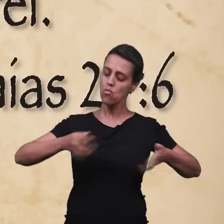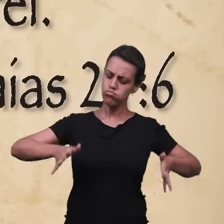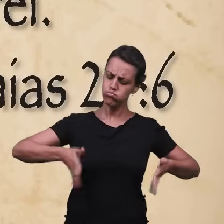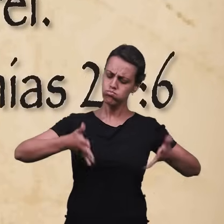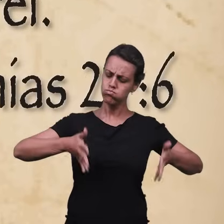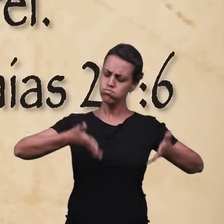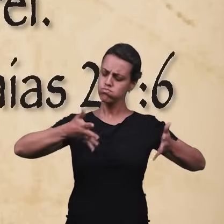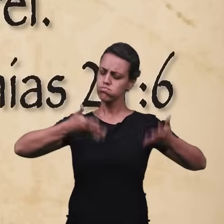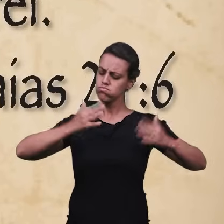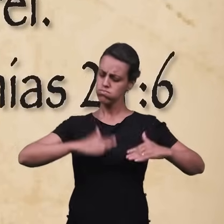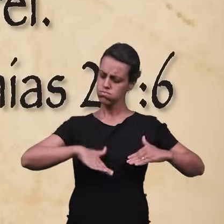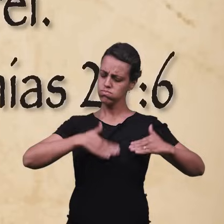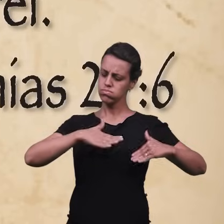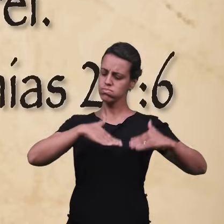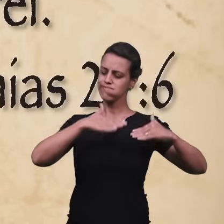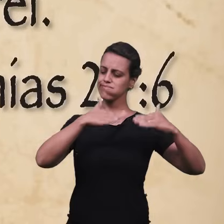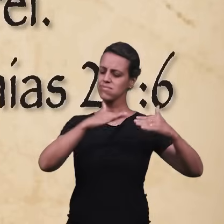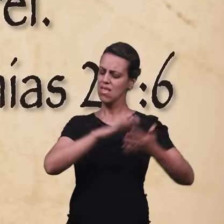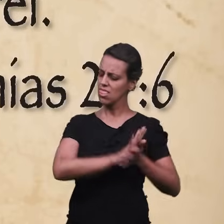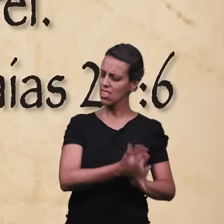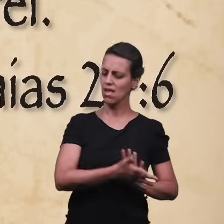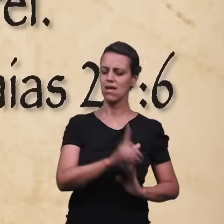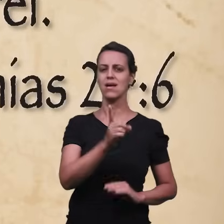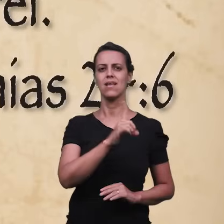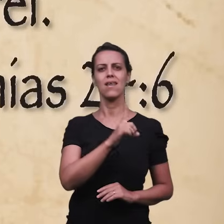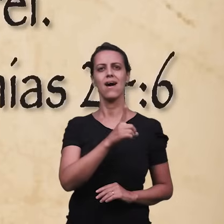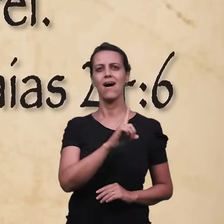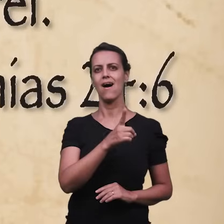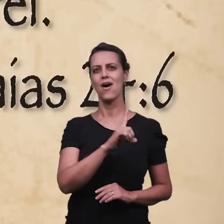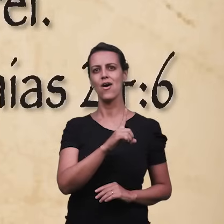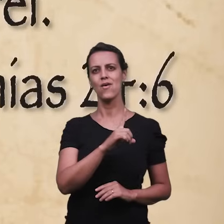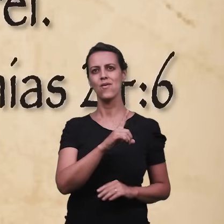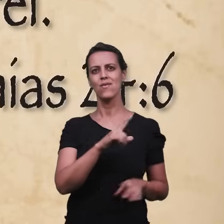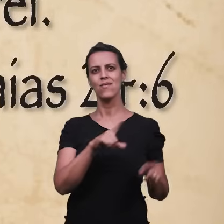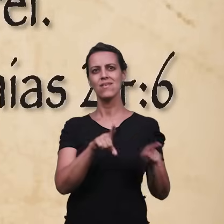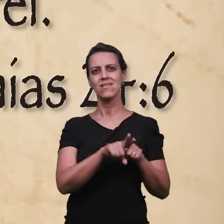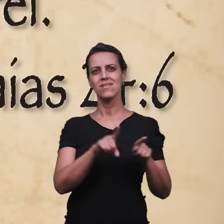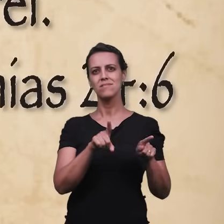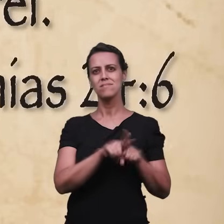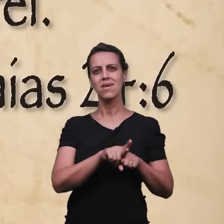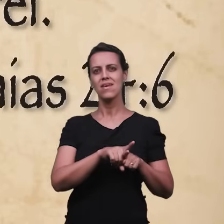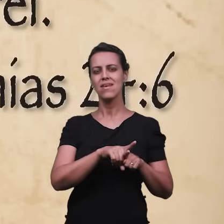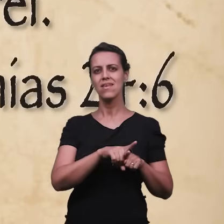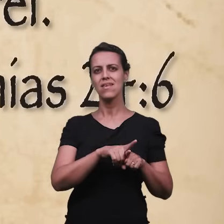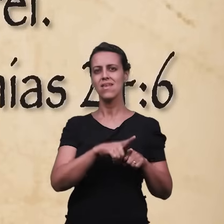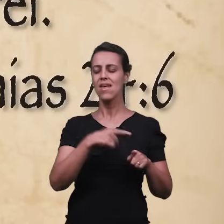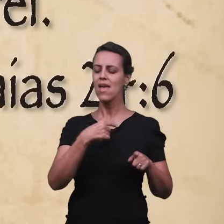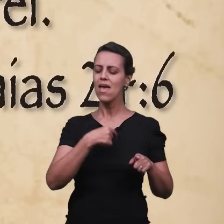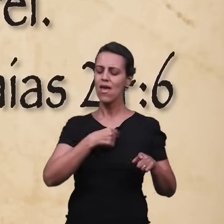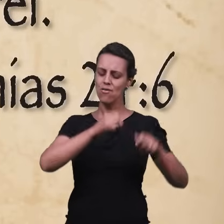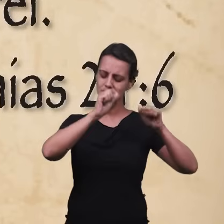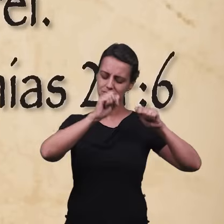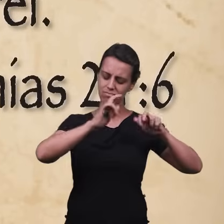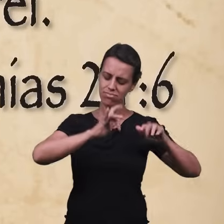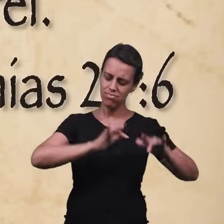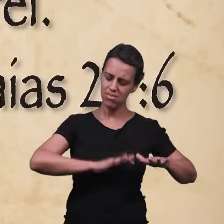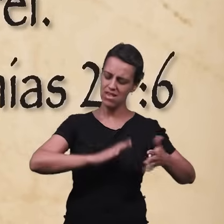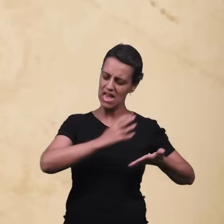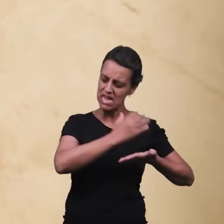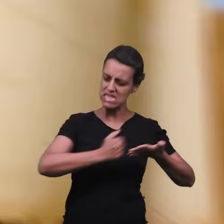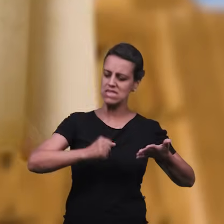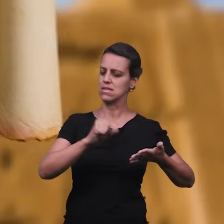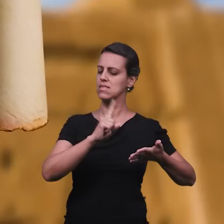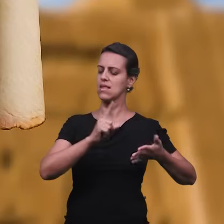edificá-los-ei, e não os destruirei, e plantá-los-ei, e não os